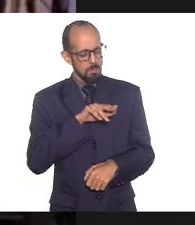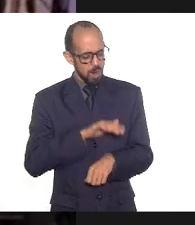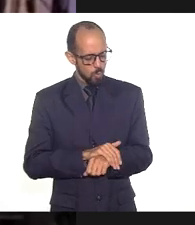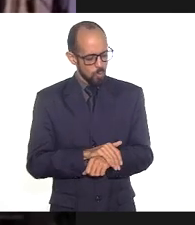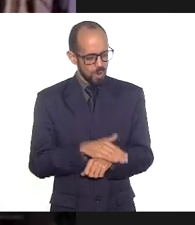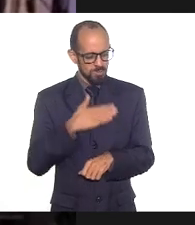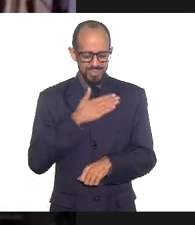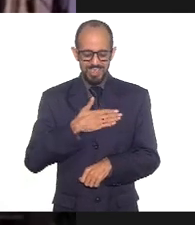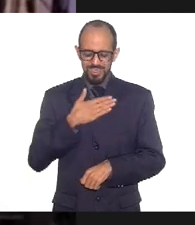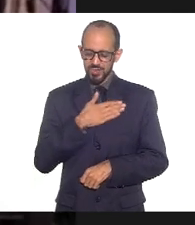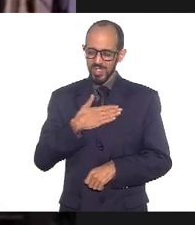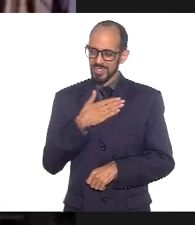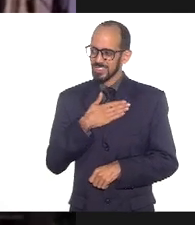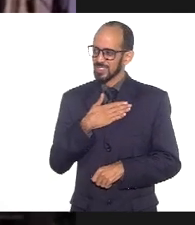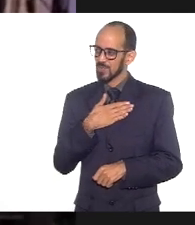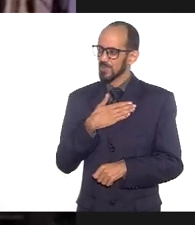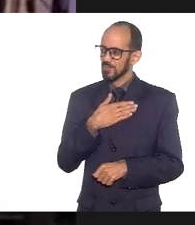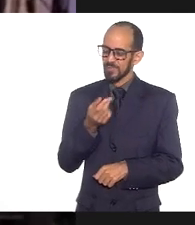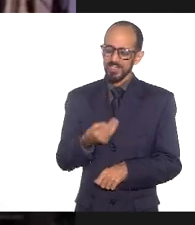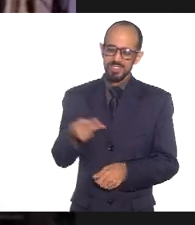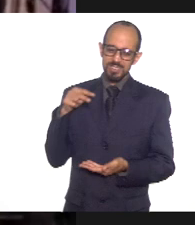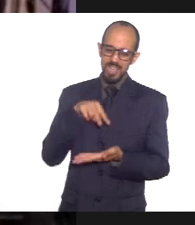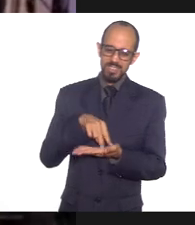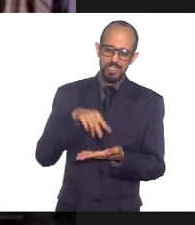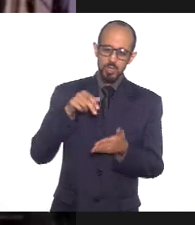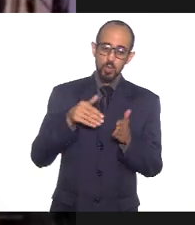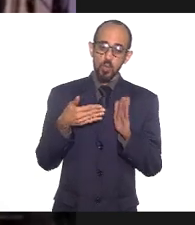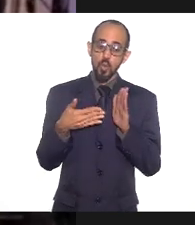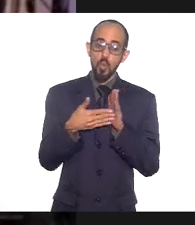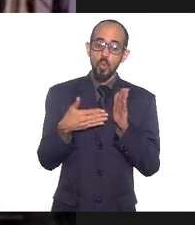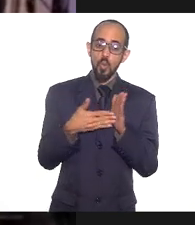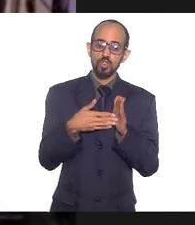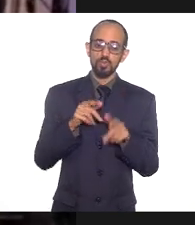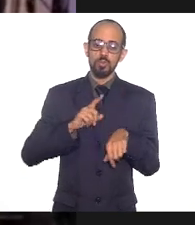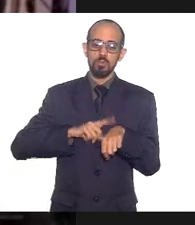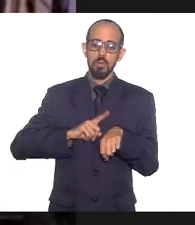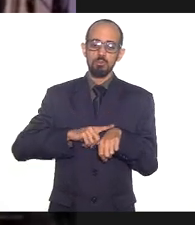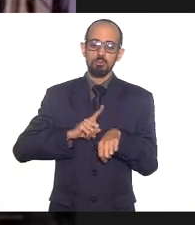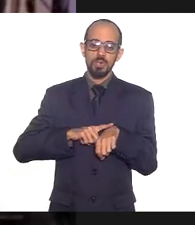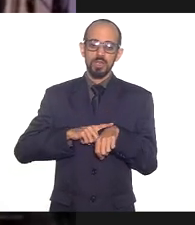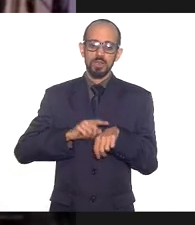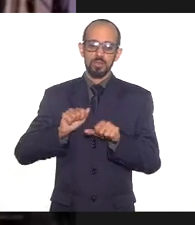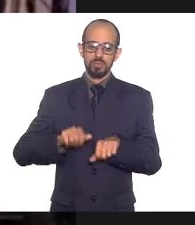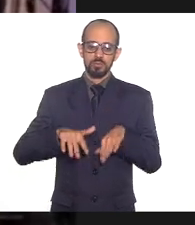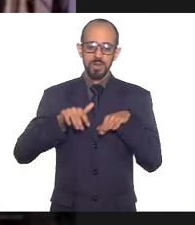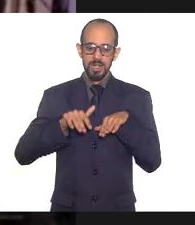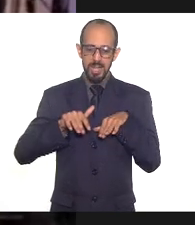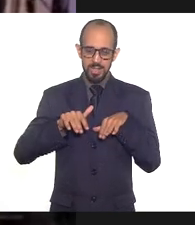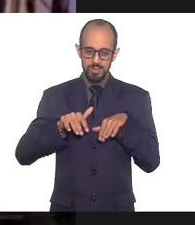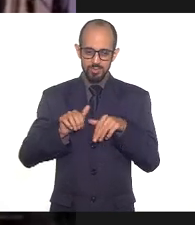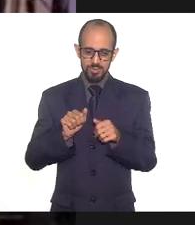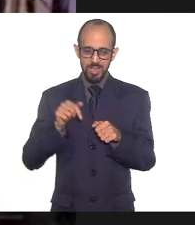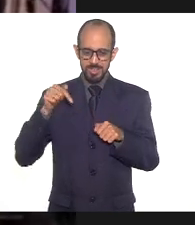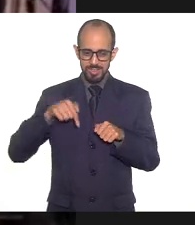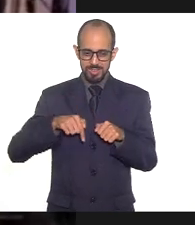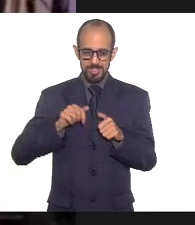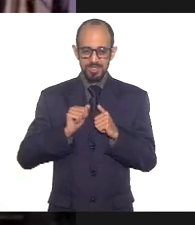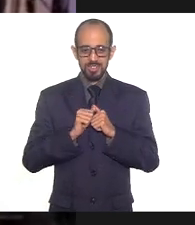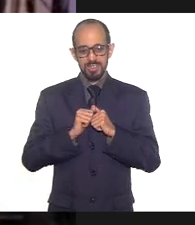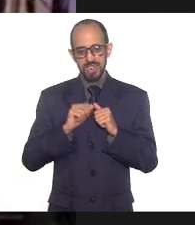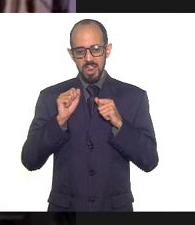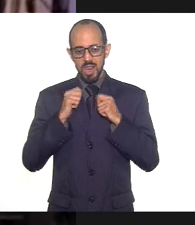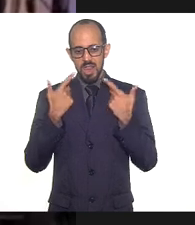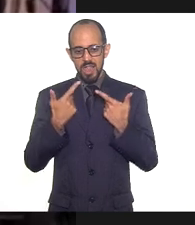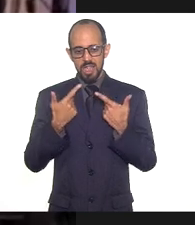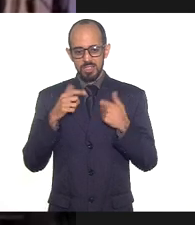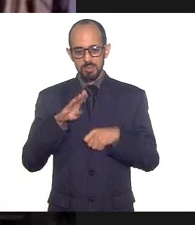satisfação poder estar hoje no último momento é de plenário né nesse nesse plenário